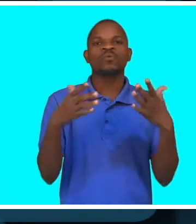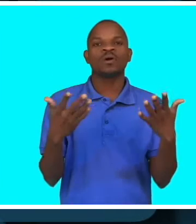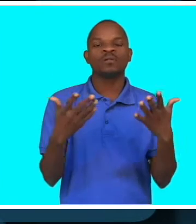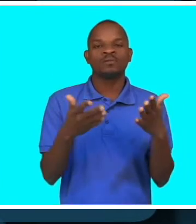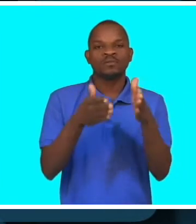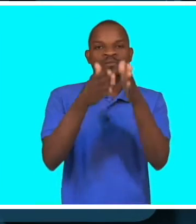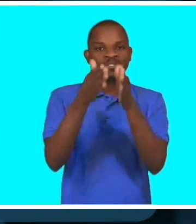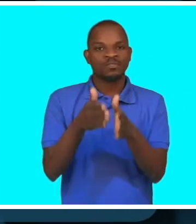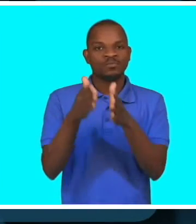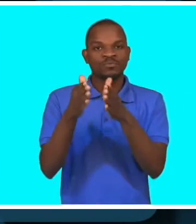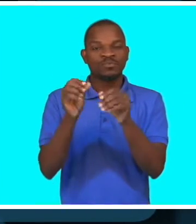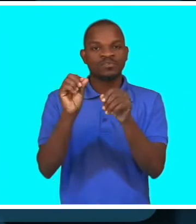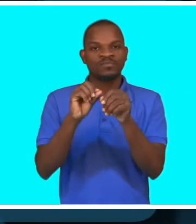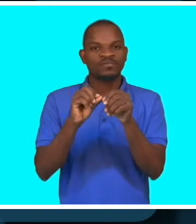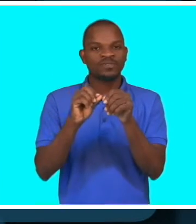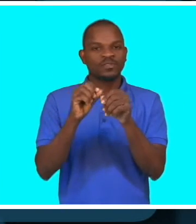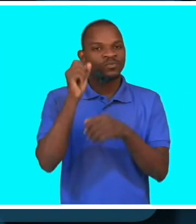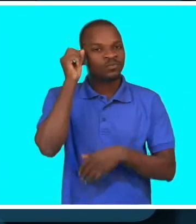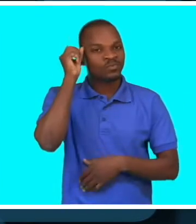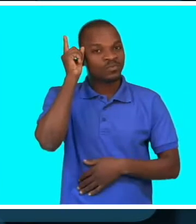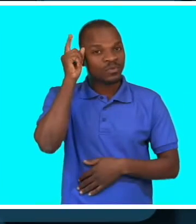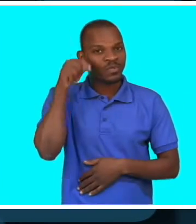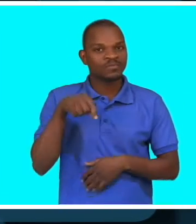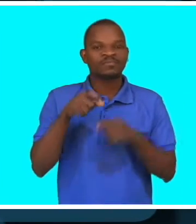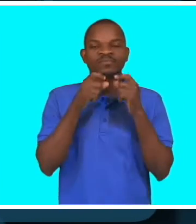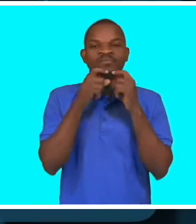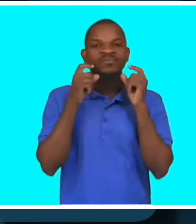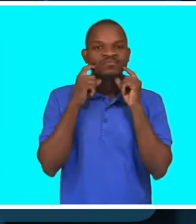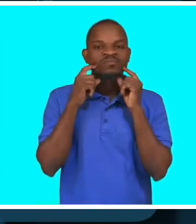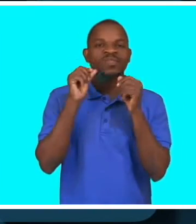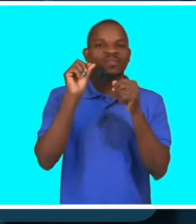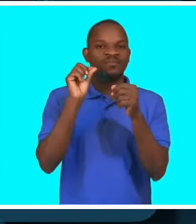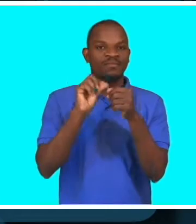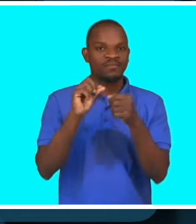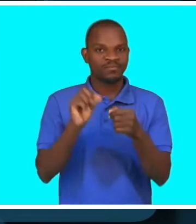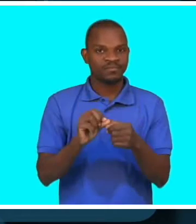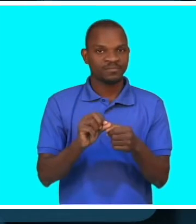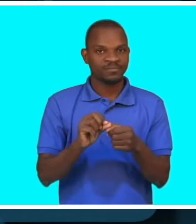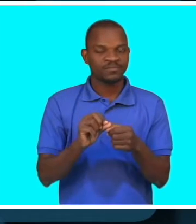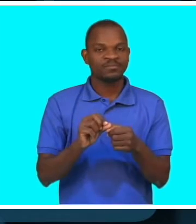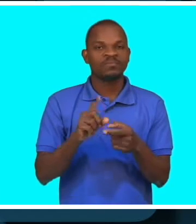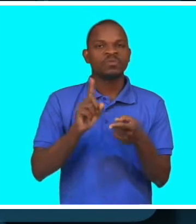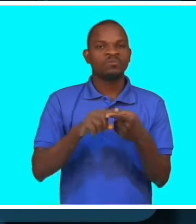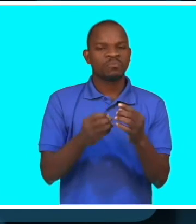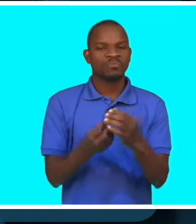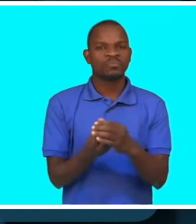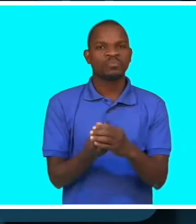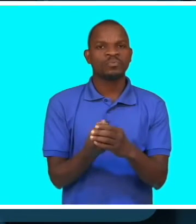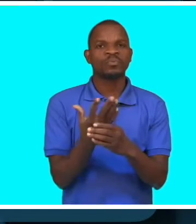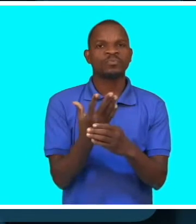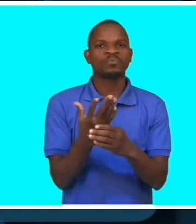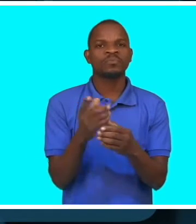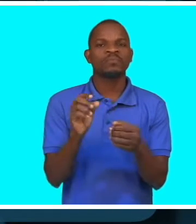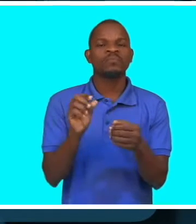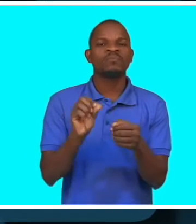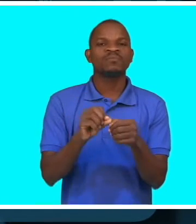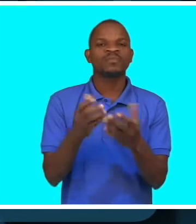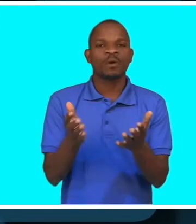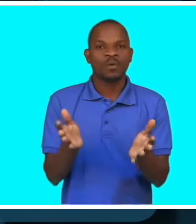os fazedores da cultura no país fazem. Então, surgiu para